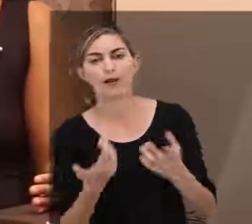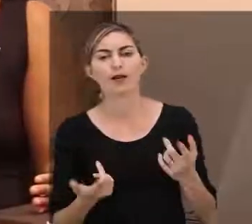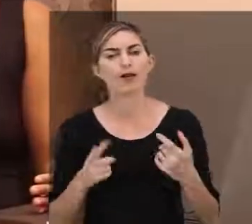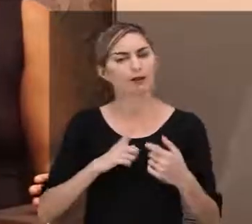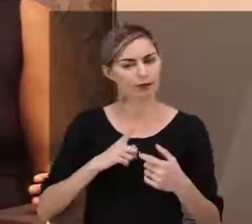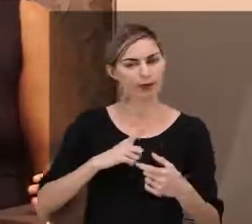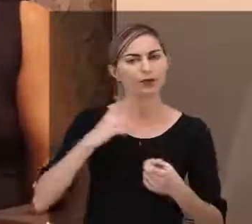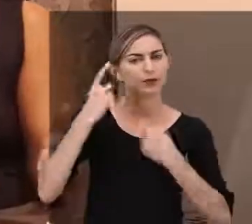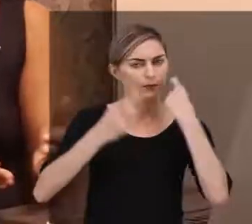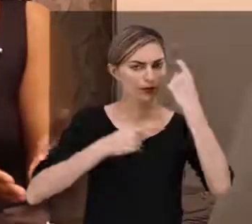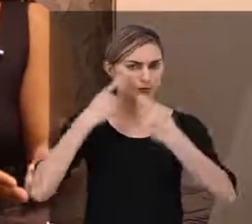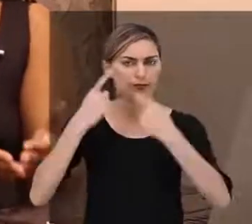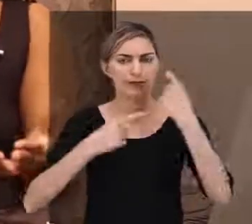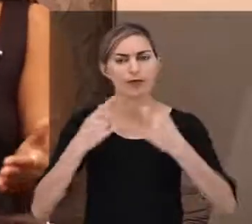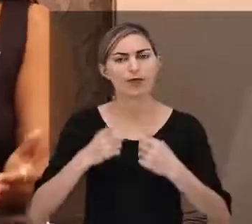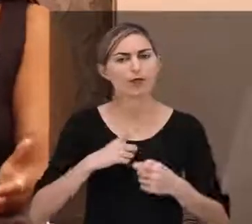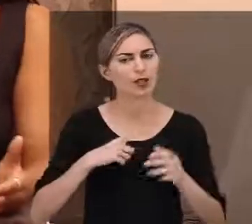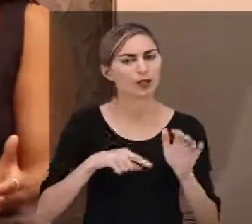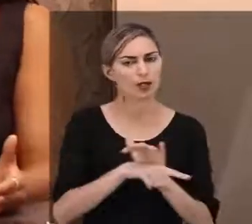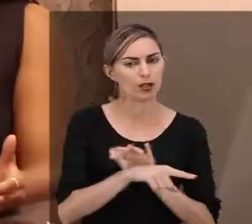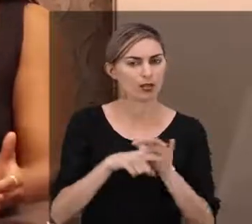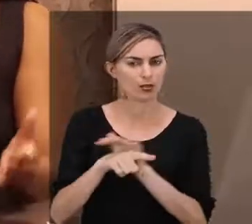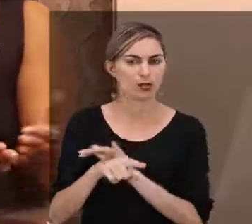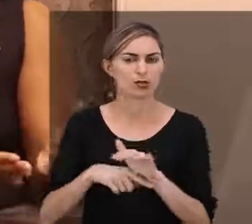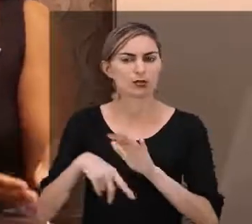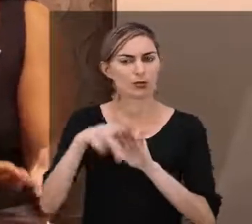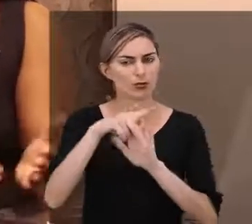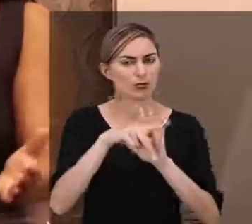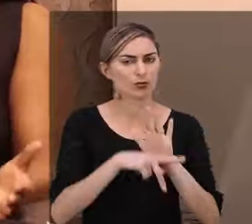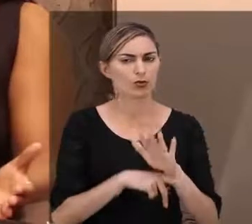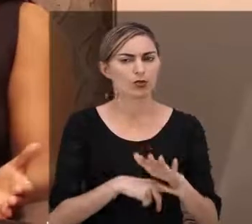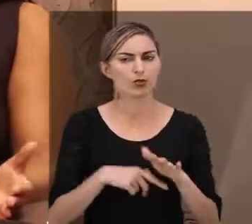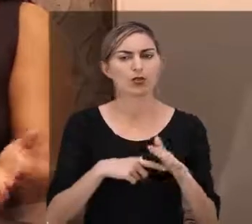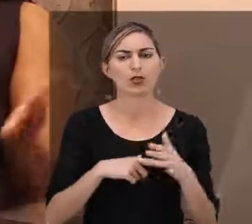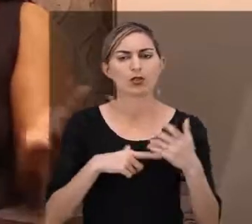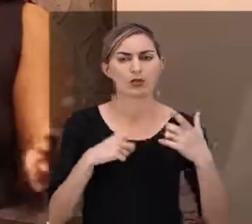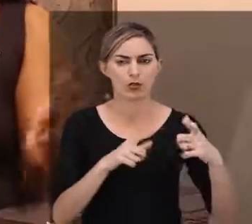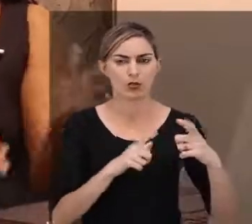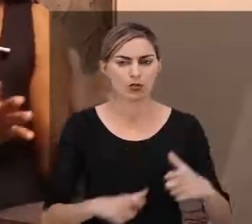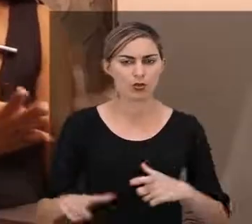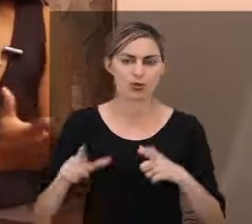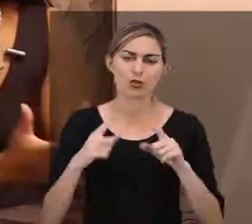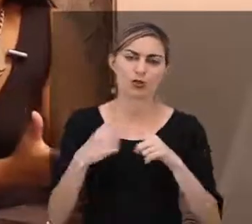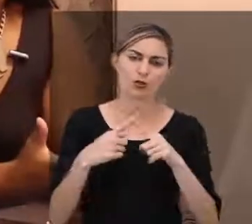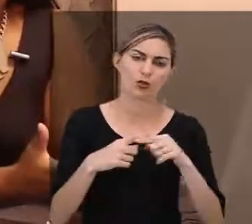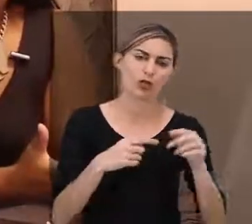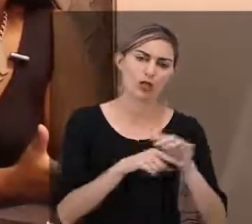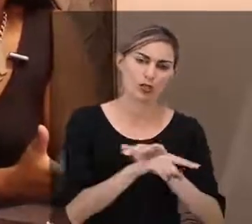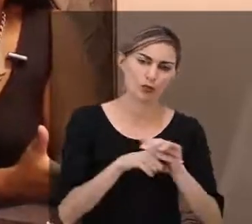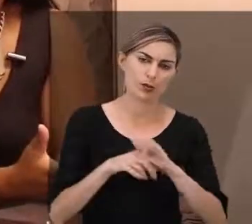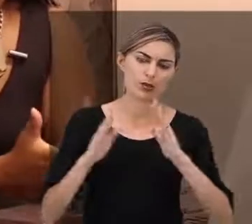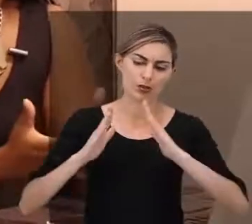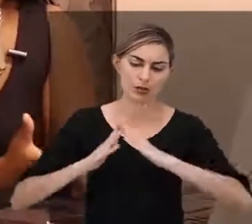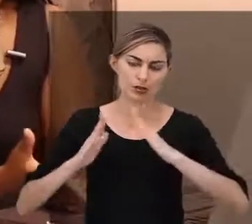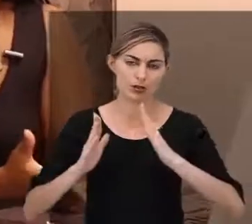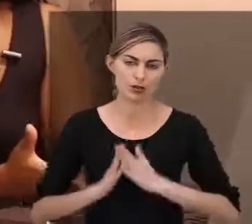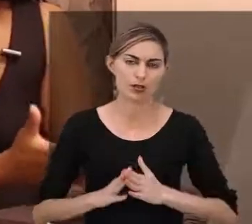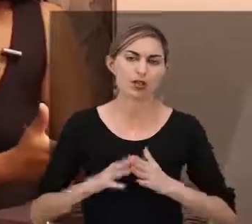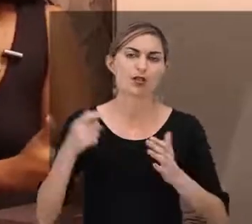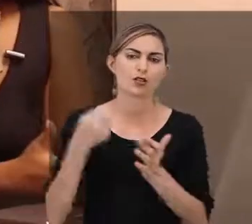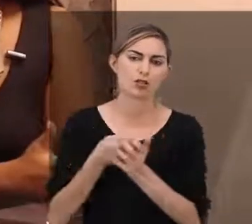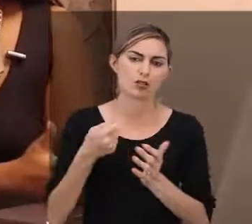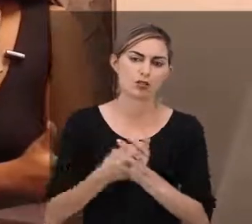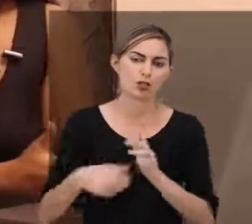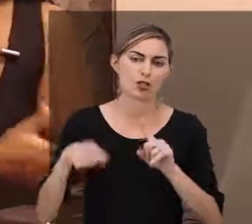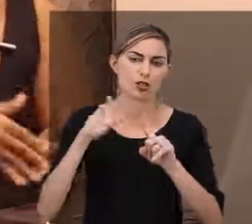ter essa preocupação, tem que analisar o projeto e analisar os ambientes. Por quê? Porque um ambiente residencial vai exigir um